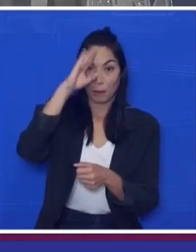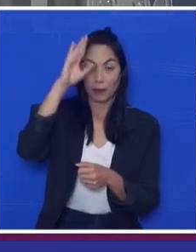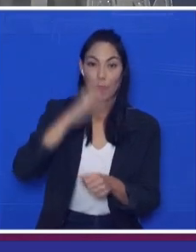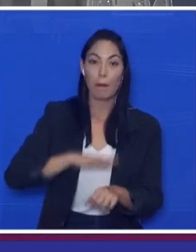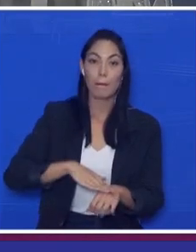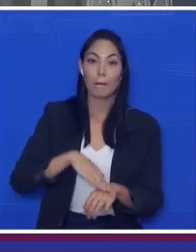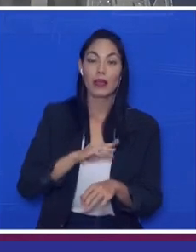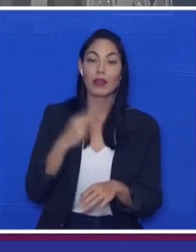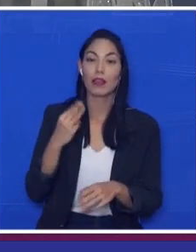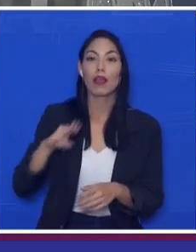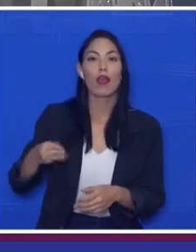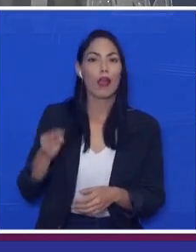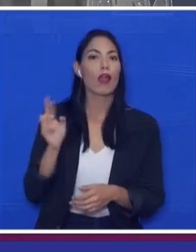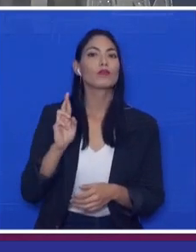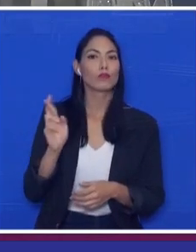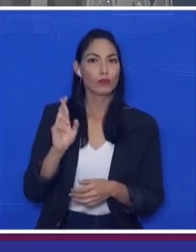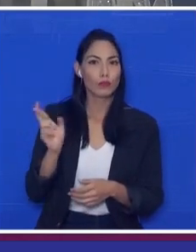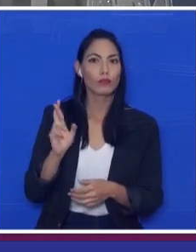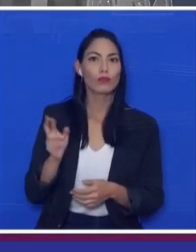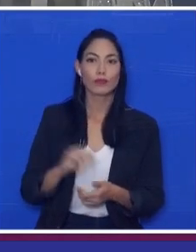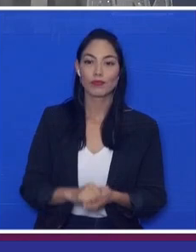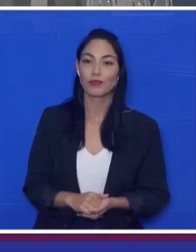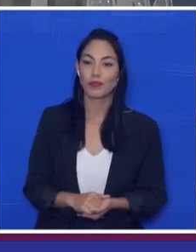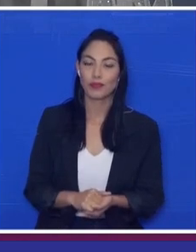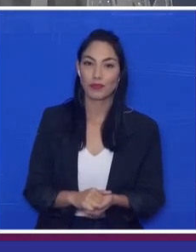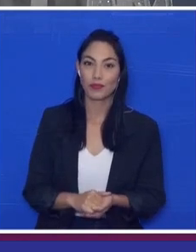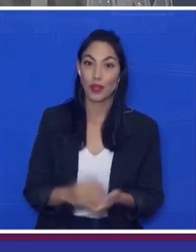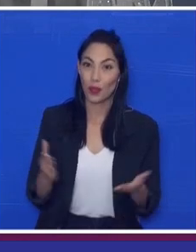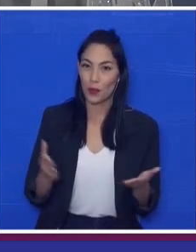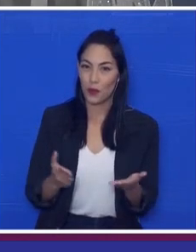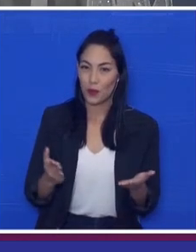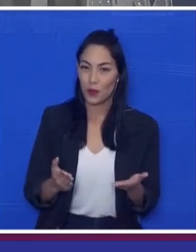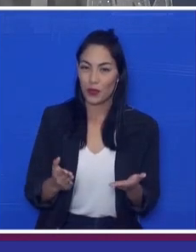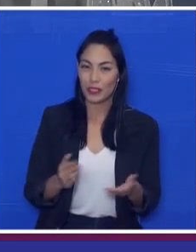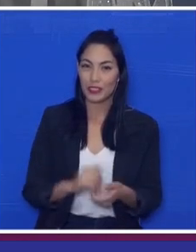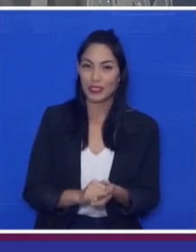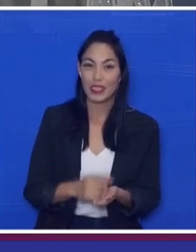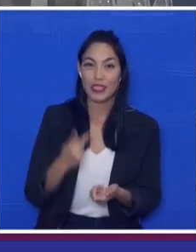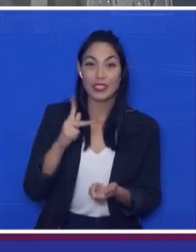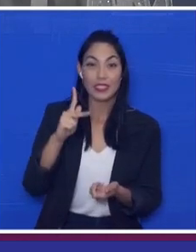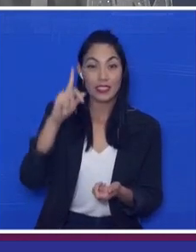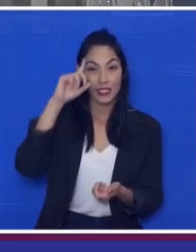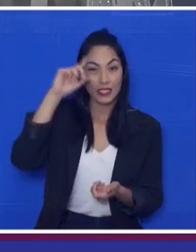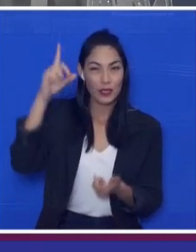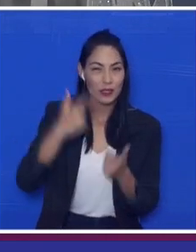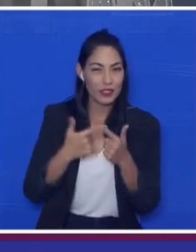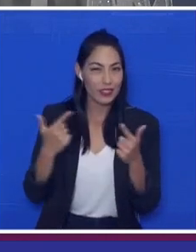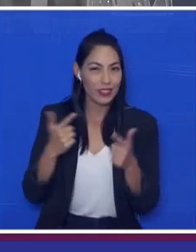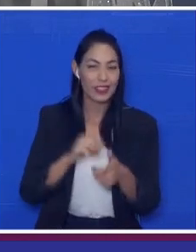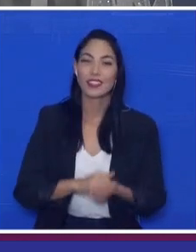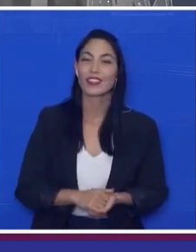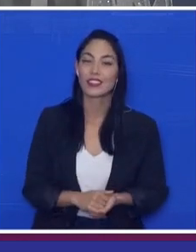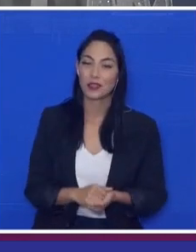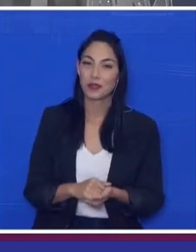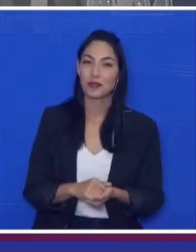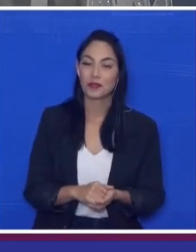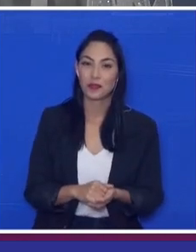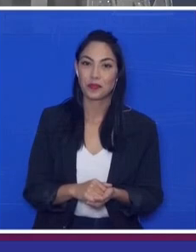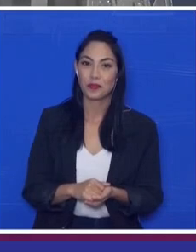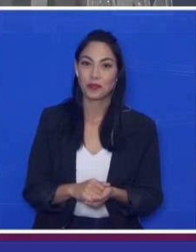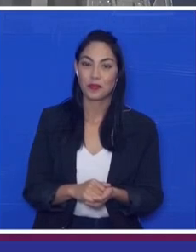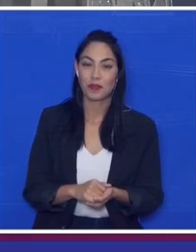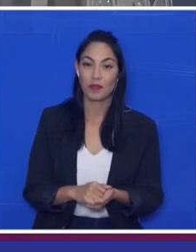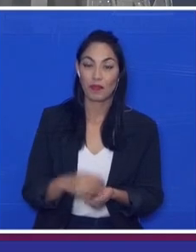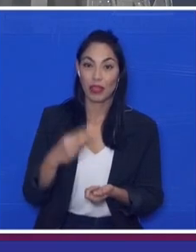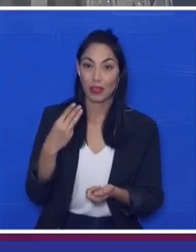de R$3 milhões. Quem sabe hoje é o seu dia da sorte. Vem chegando mais uma bola sorteada,